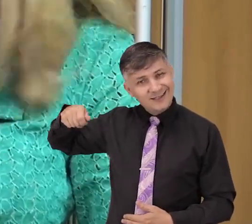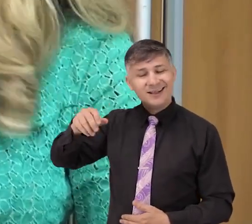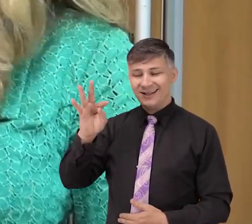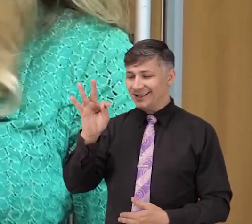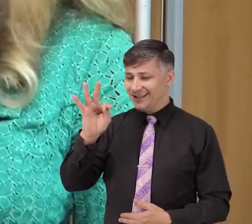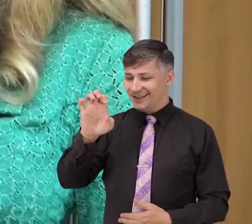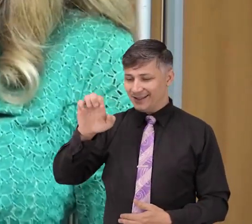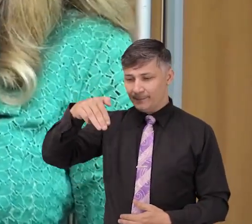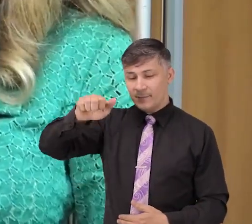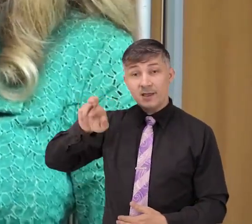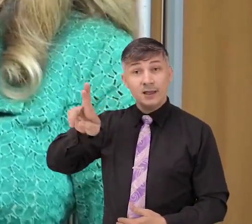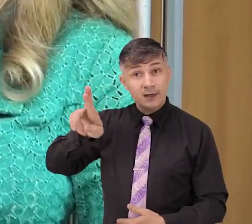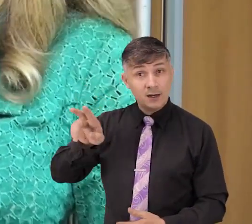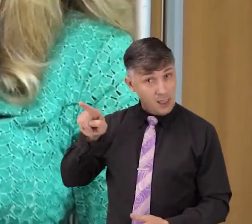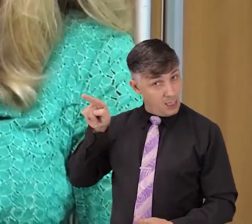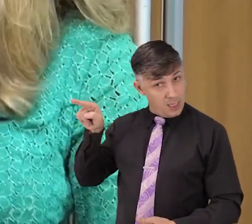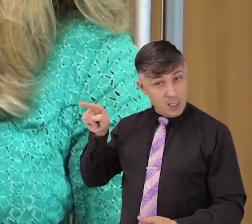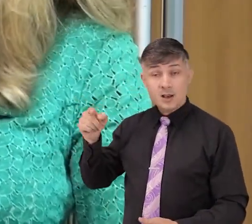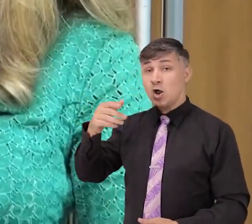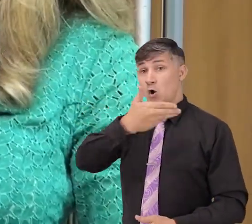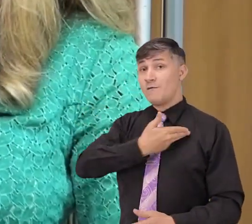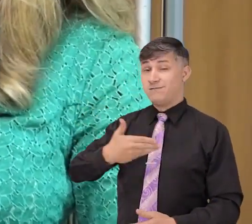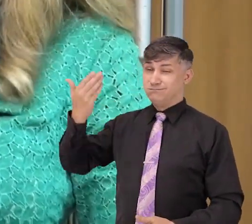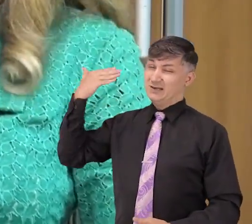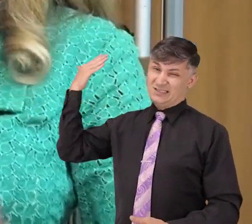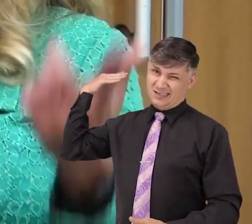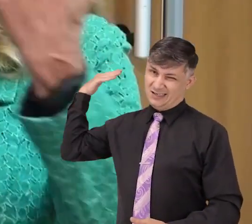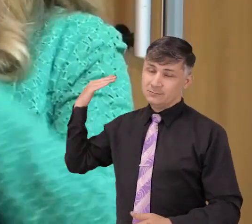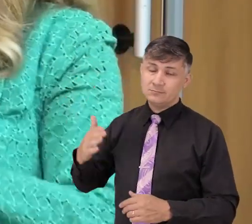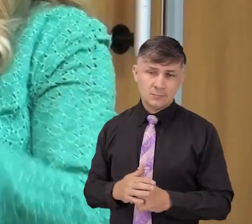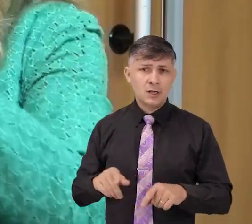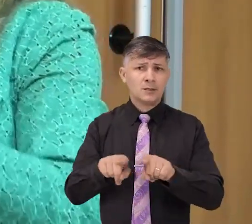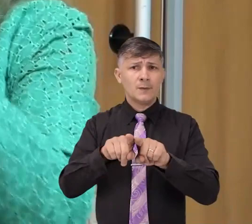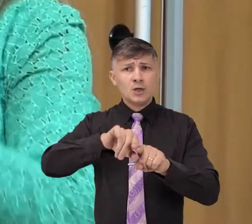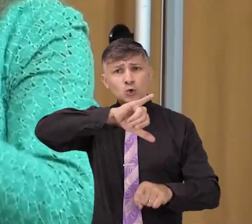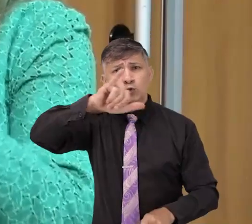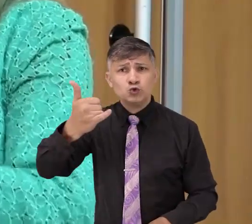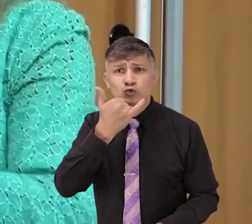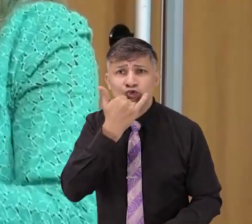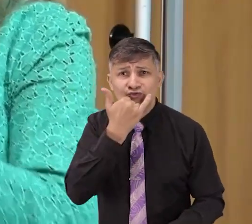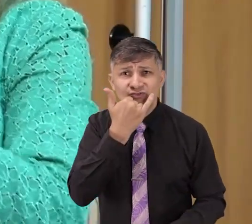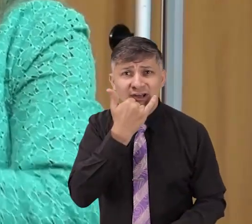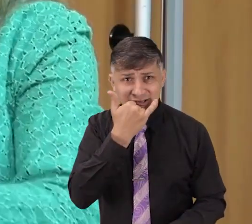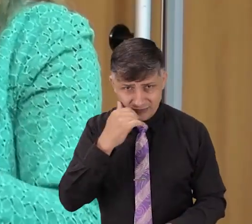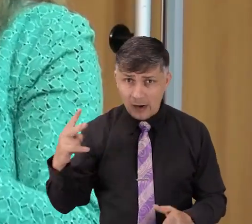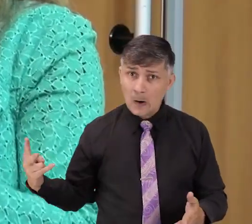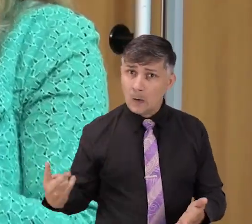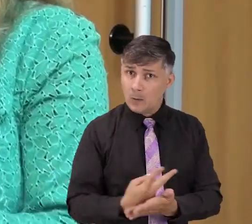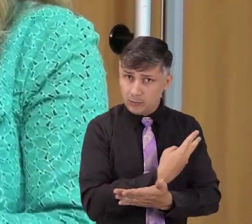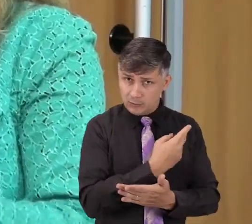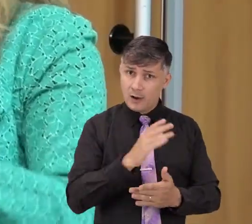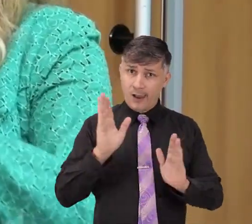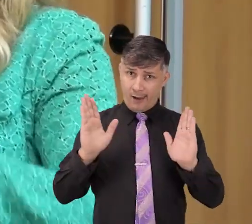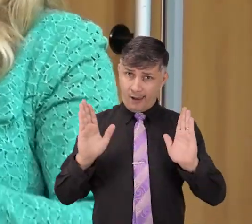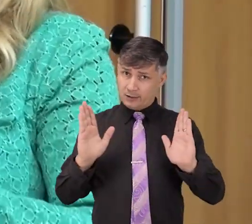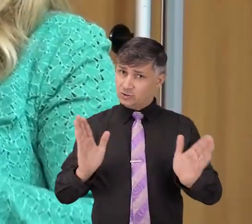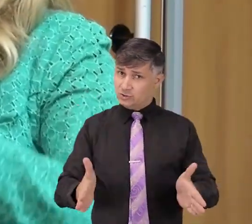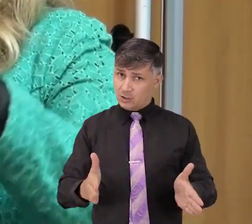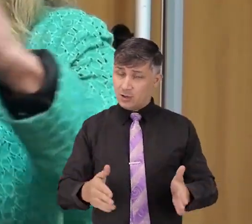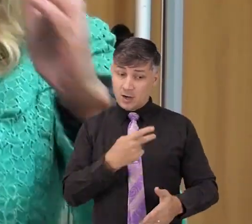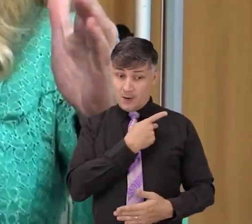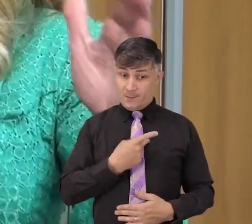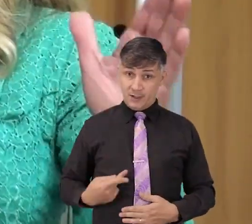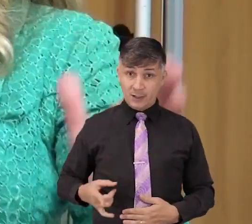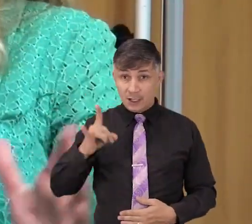Dilma Rousseff, né, o governo Temer, né, e aliás, uma das justificativas de